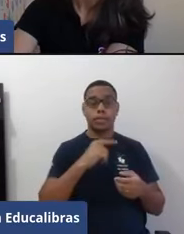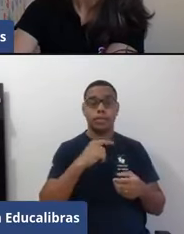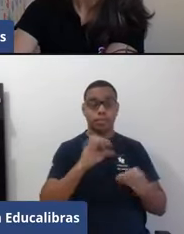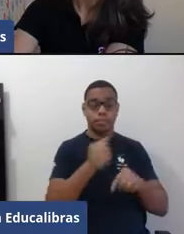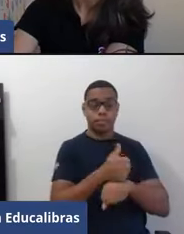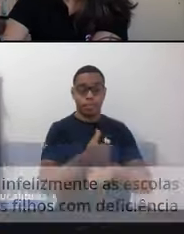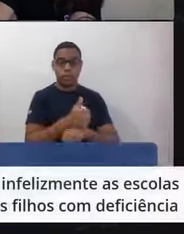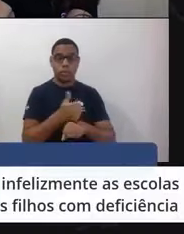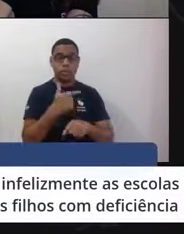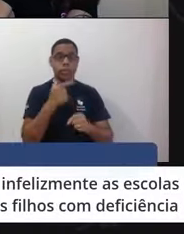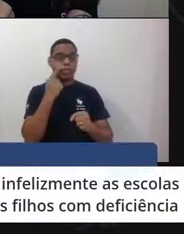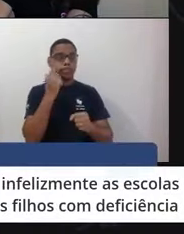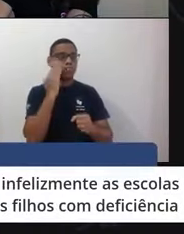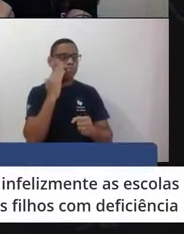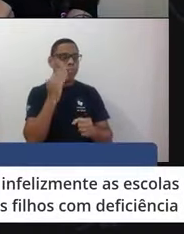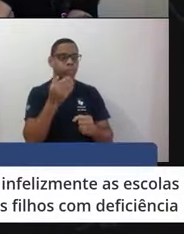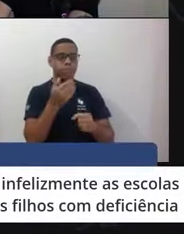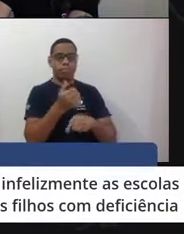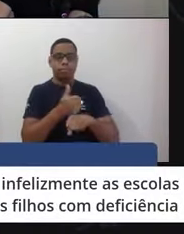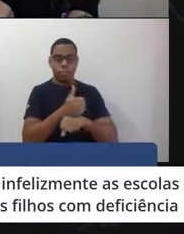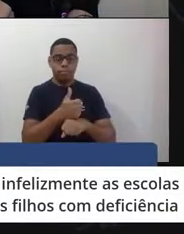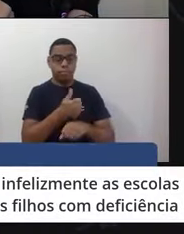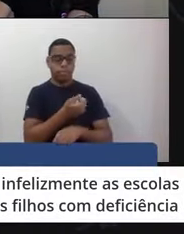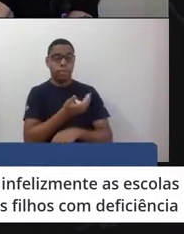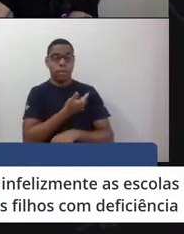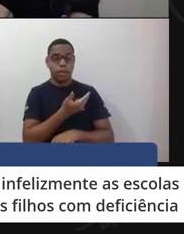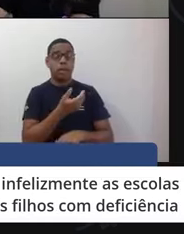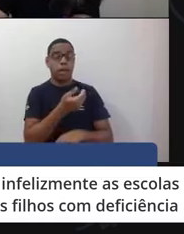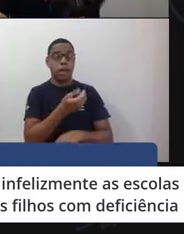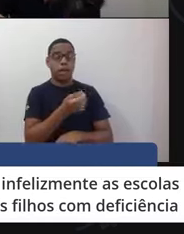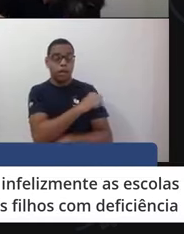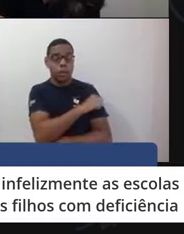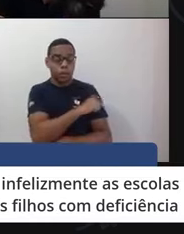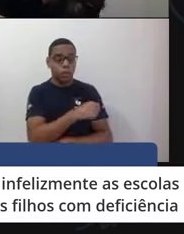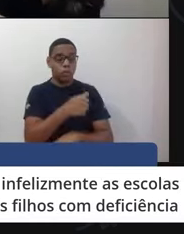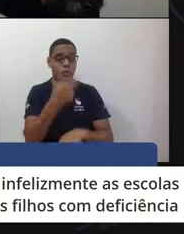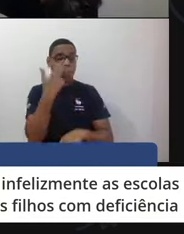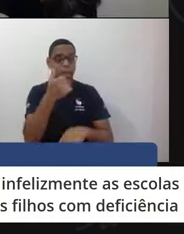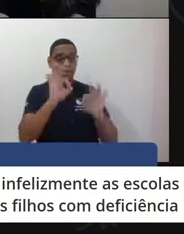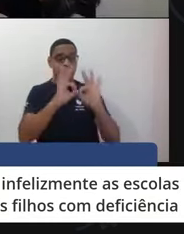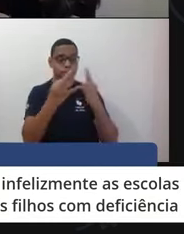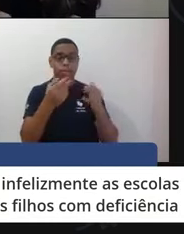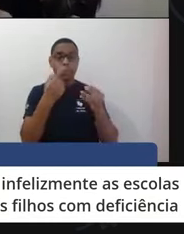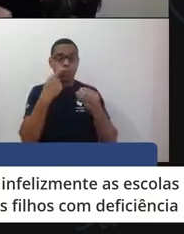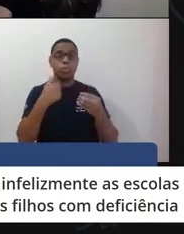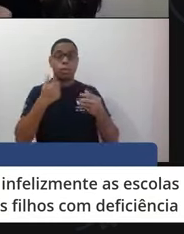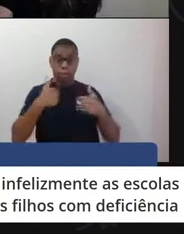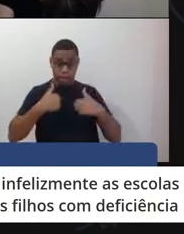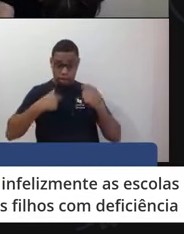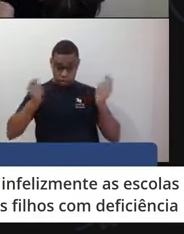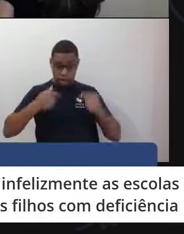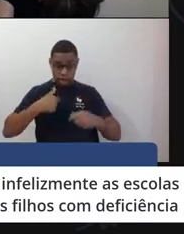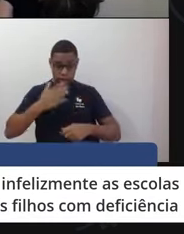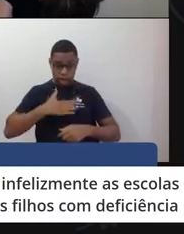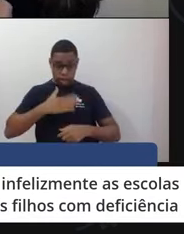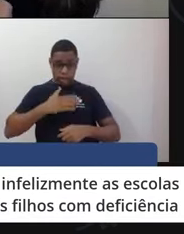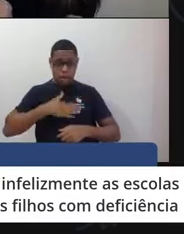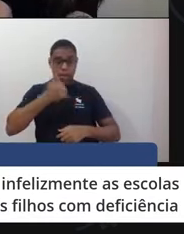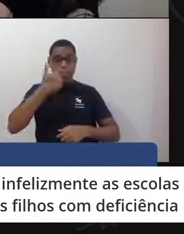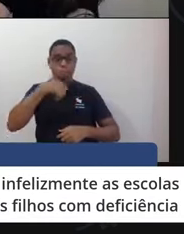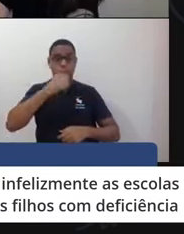tem como chegar para os alunos ou para os pais dos demais alunos e falar. Mas eu sou mãe, eu posso chegar para os outros pais